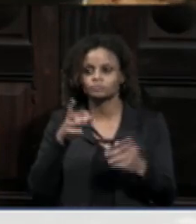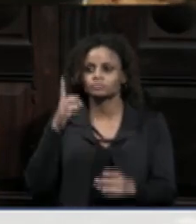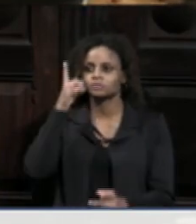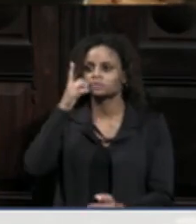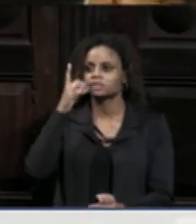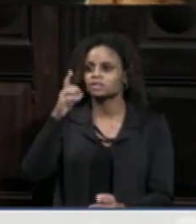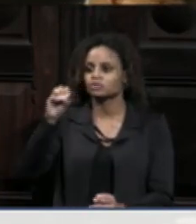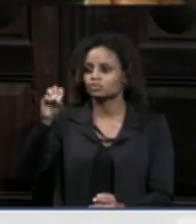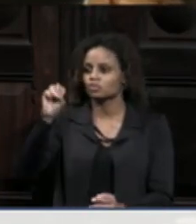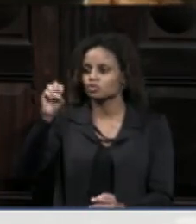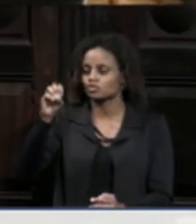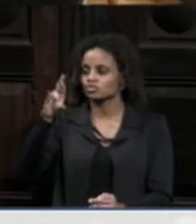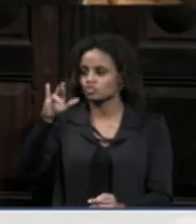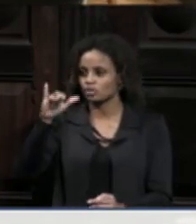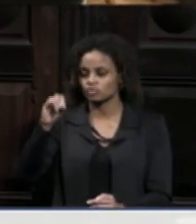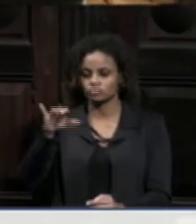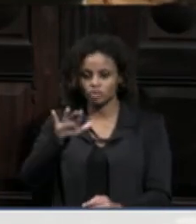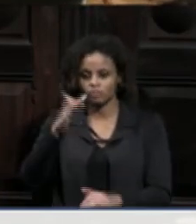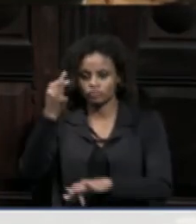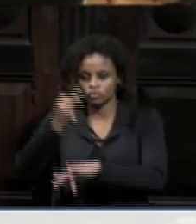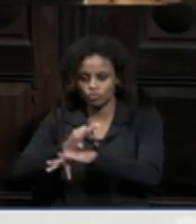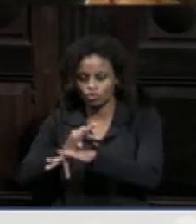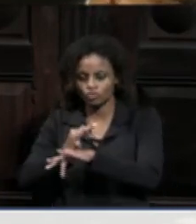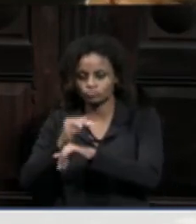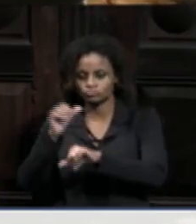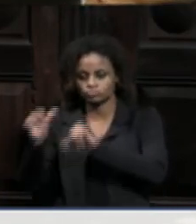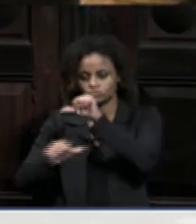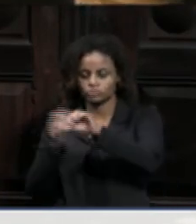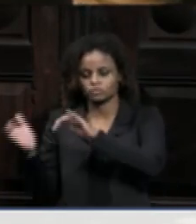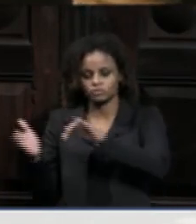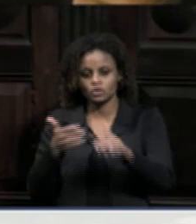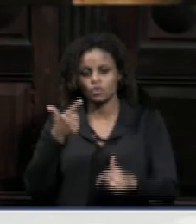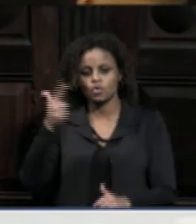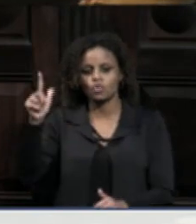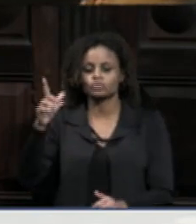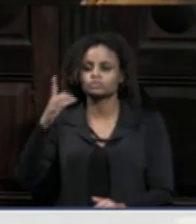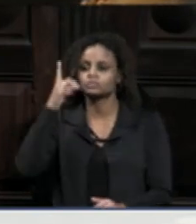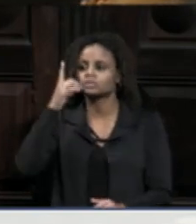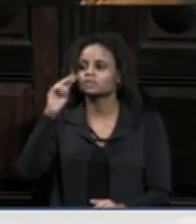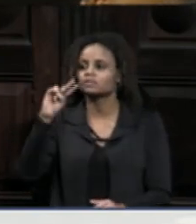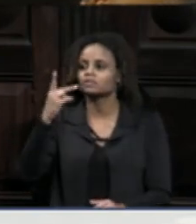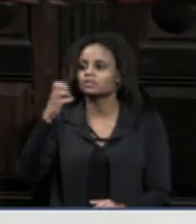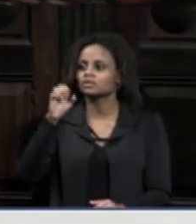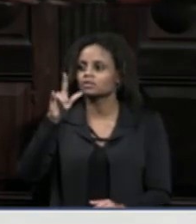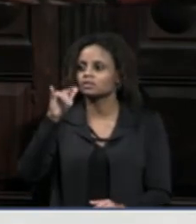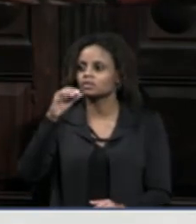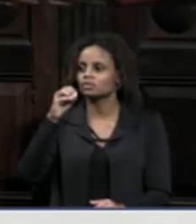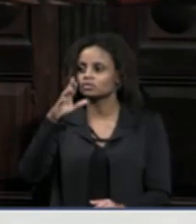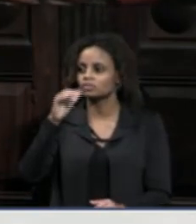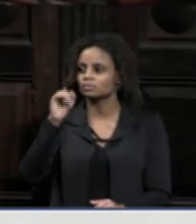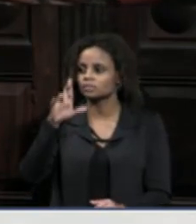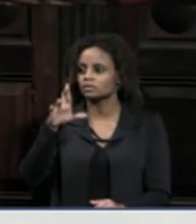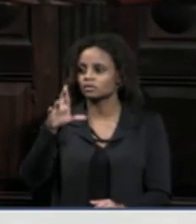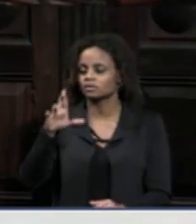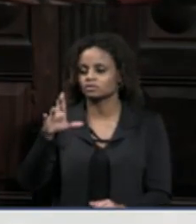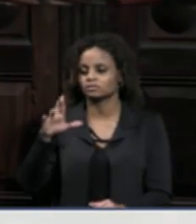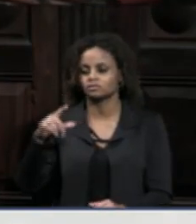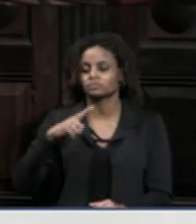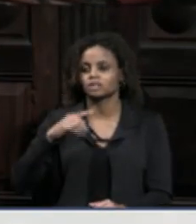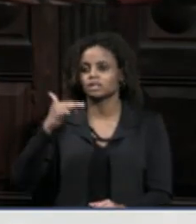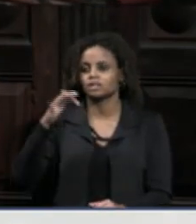não se contando presente. Deputado Eoliomar Coelho, que dispõe de 10 minutos.